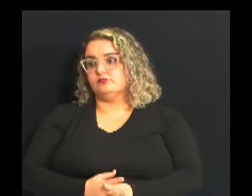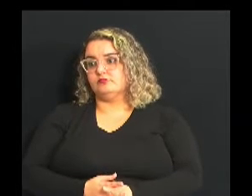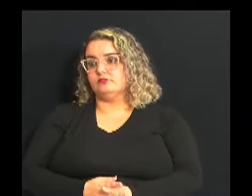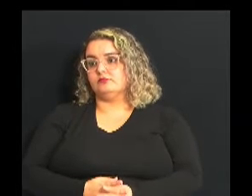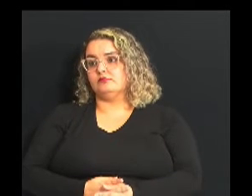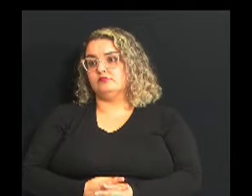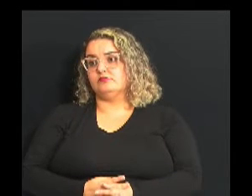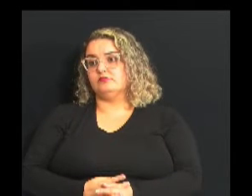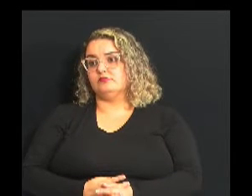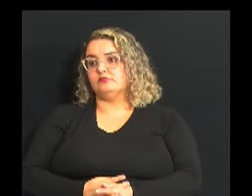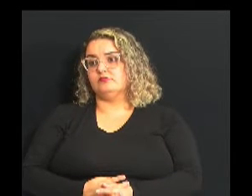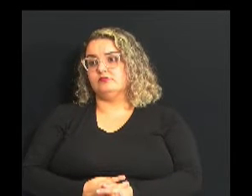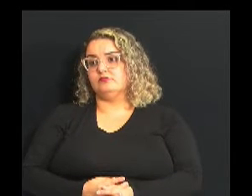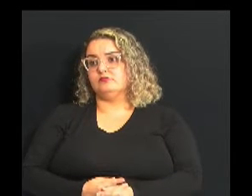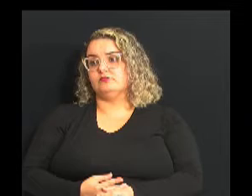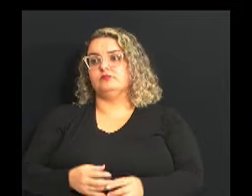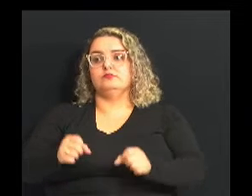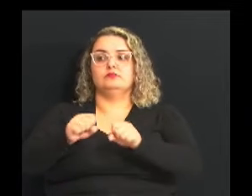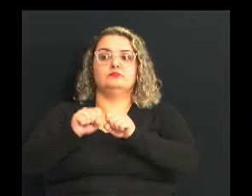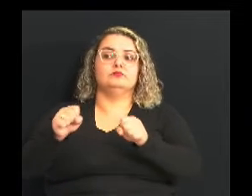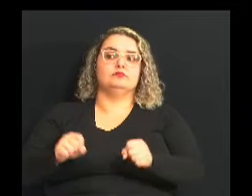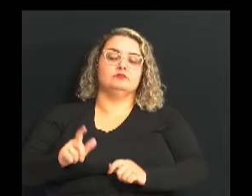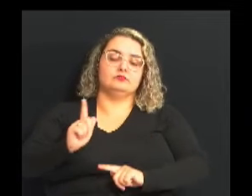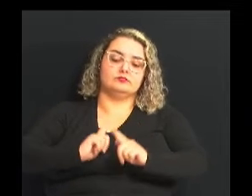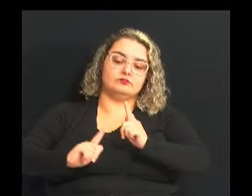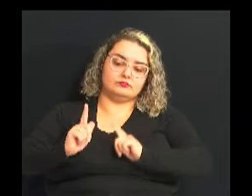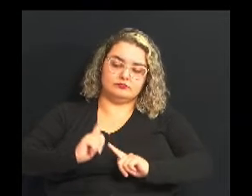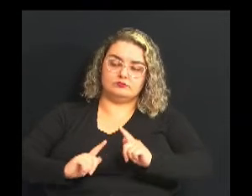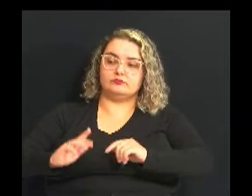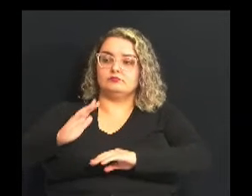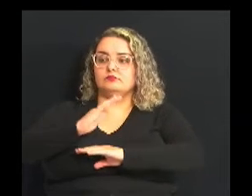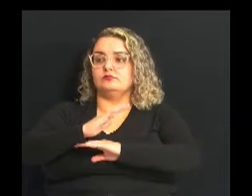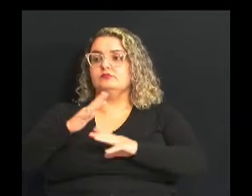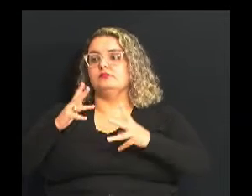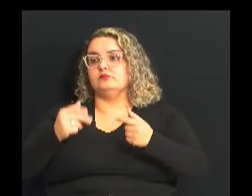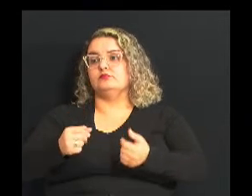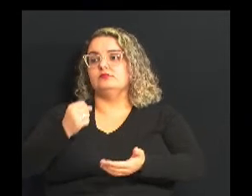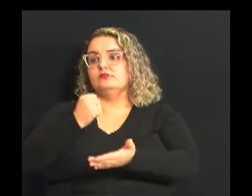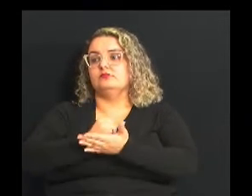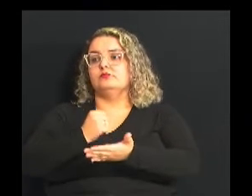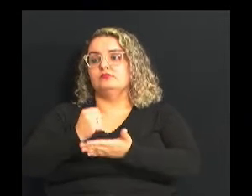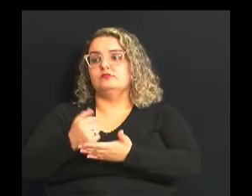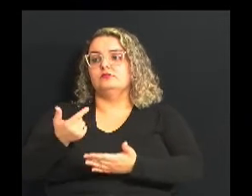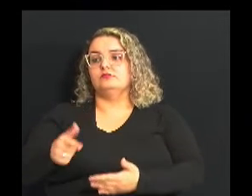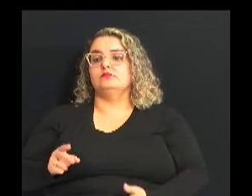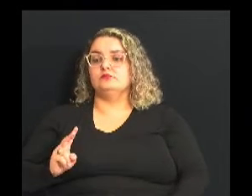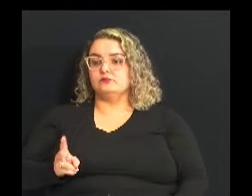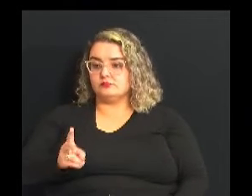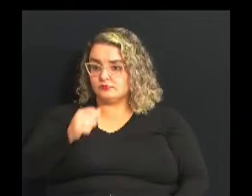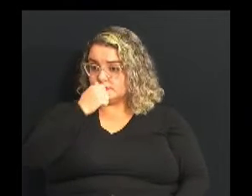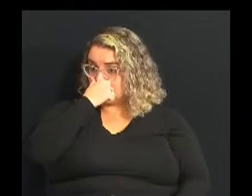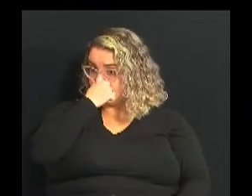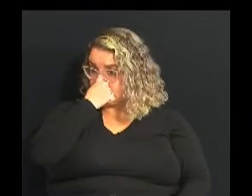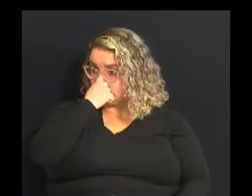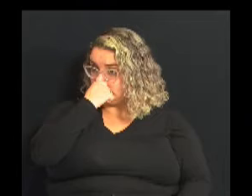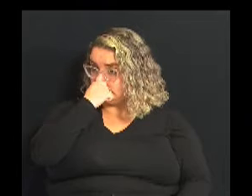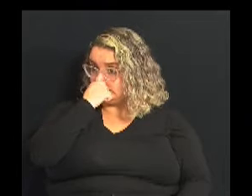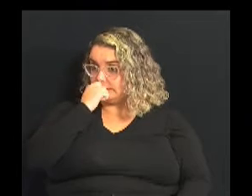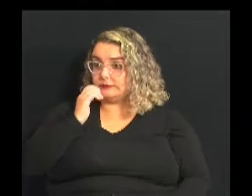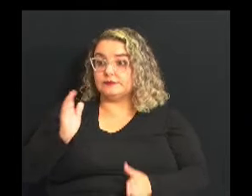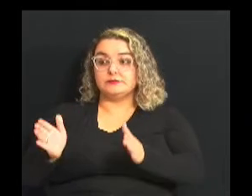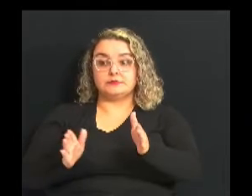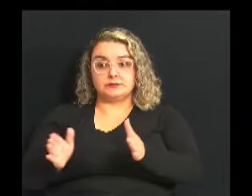O sistema integrado de gestão da Câmara, né? Então, são todos os contratos que nós mantemos assim, por enquanto.